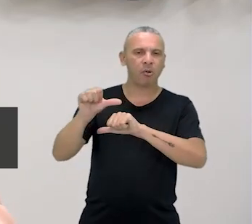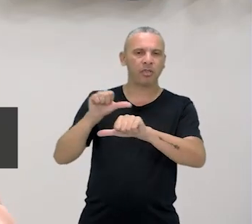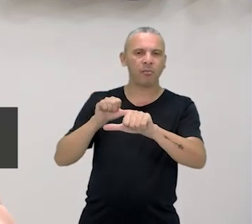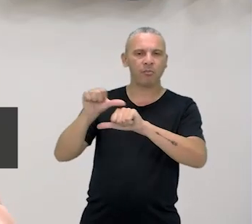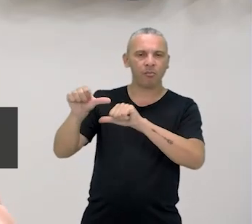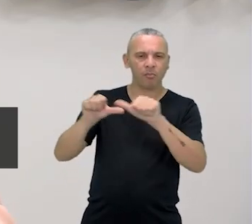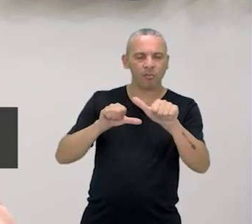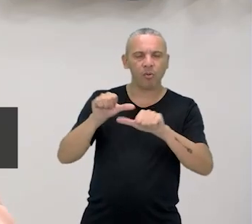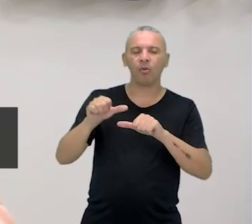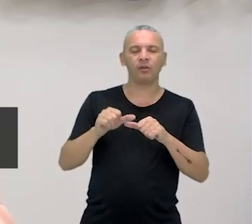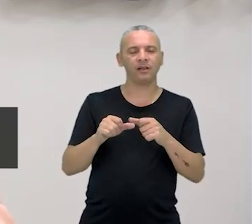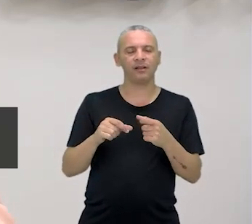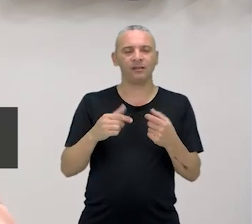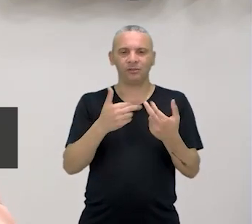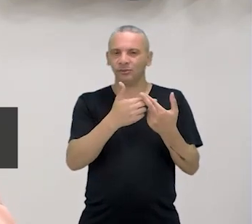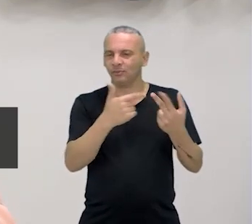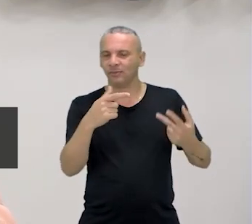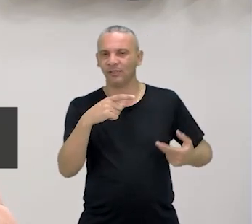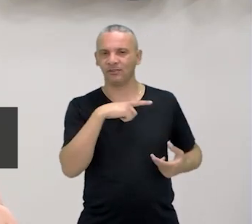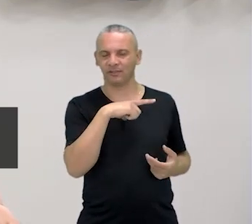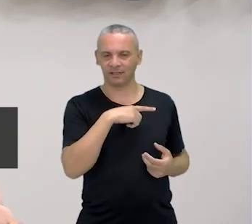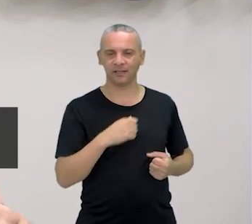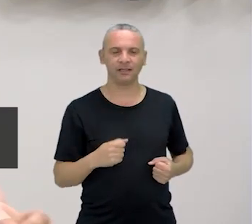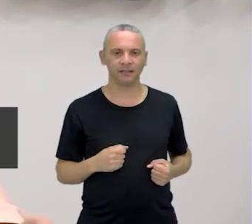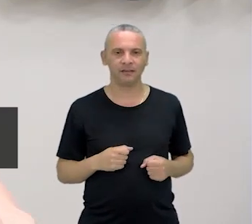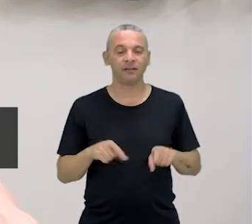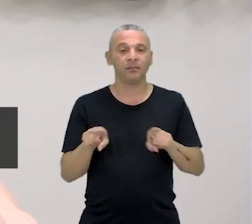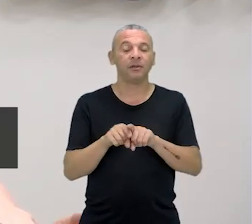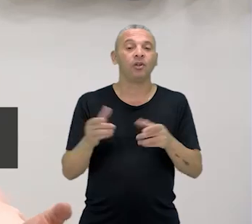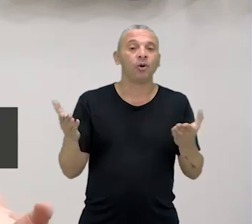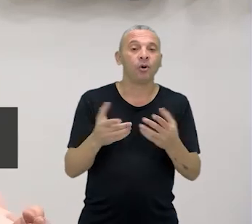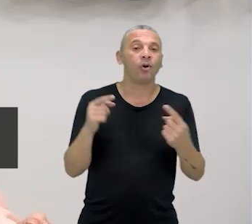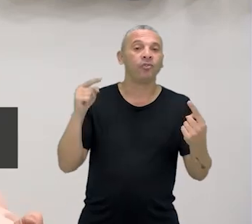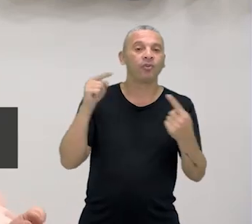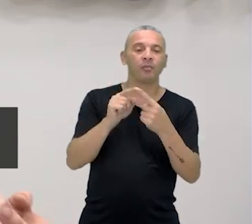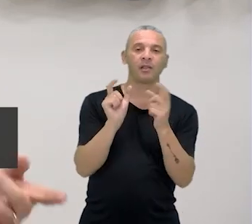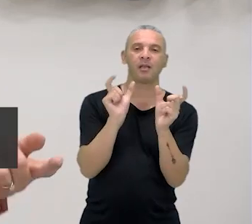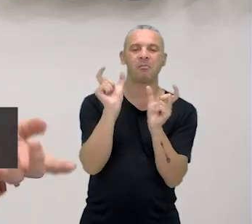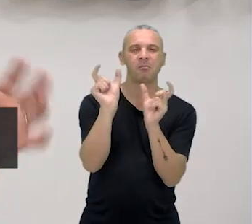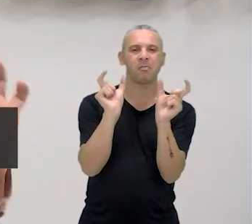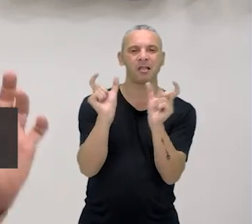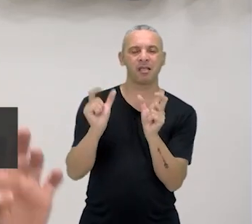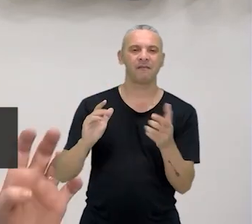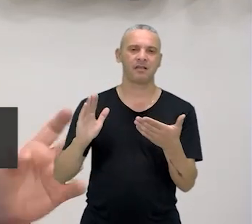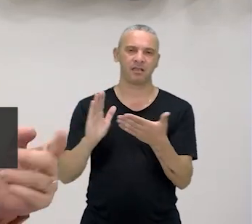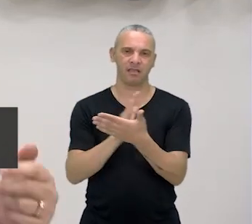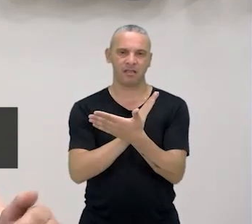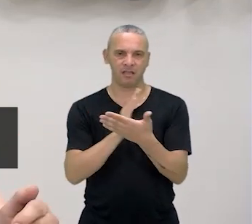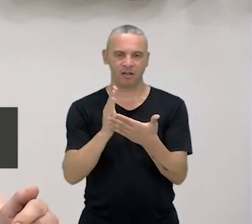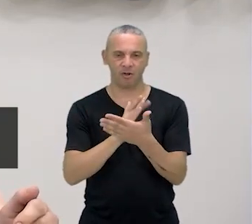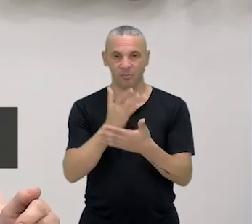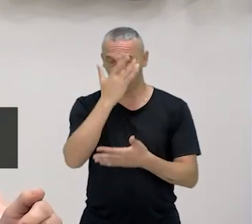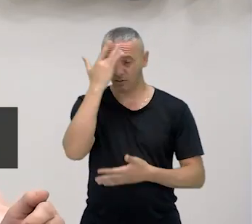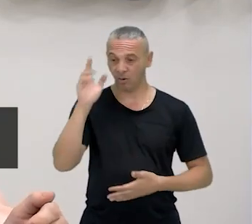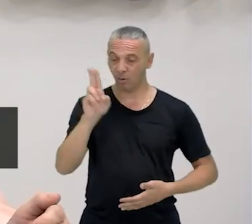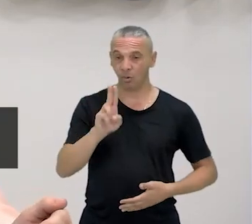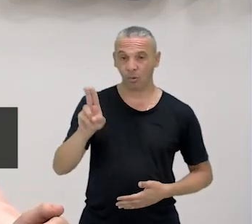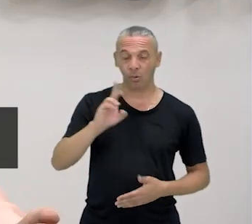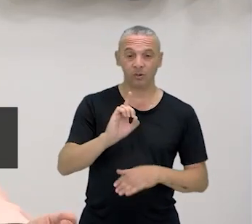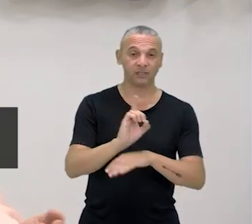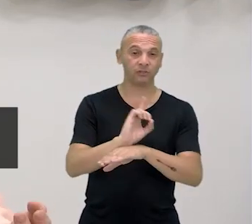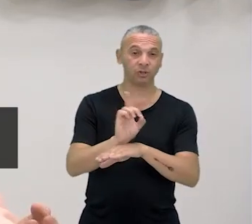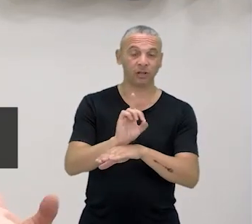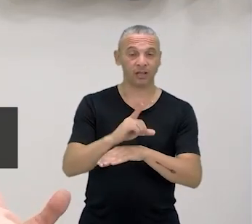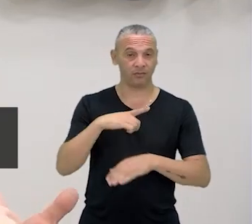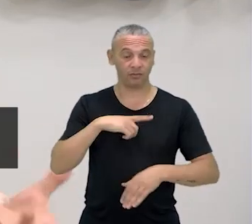um exagero absurdo. É uma linguagem que hoje tem palavras até que tem algumas palavras em desuso no dicionário,